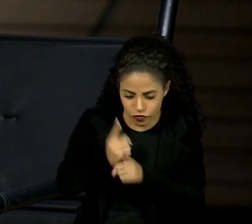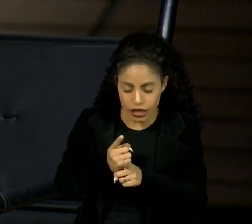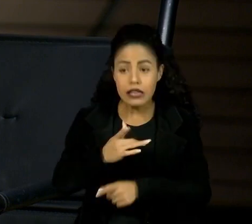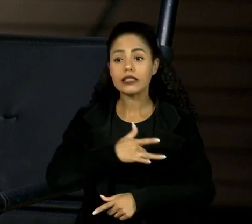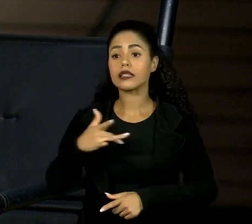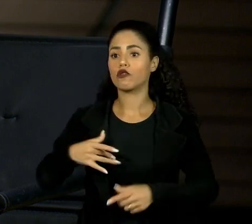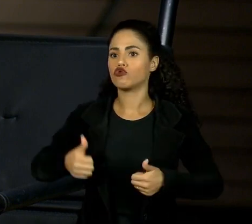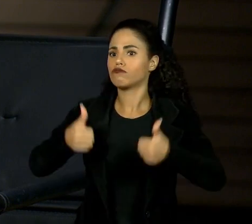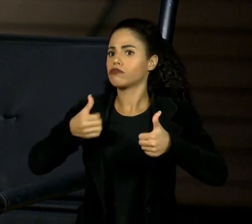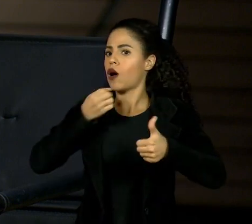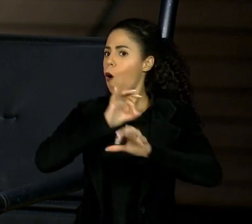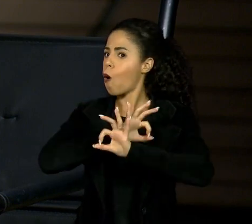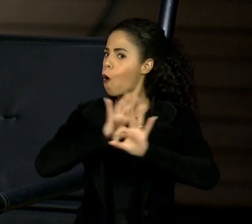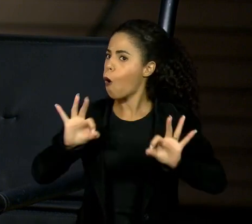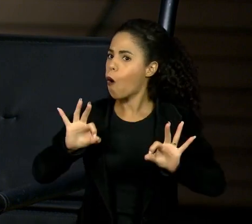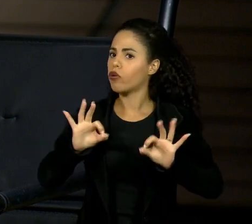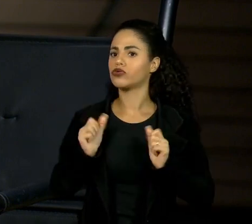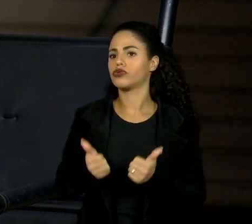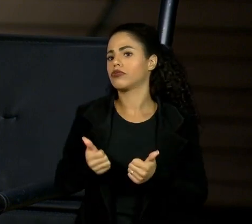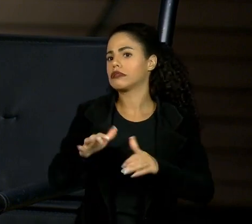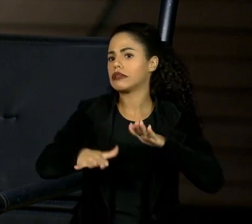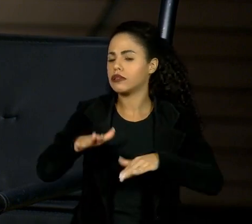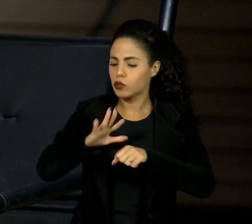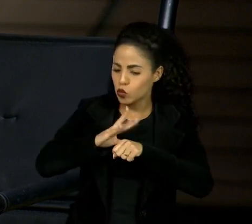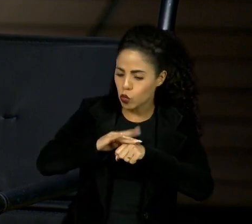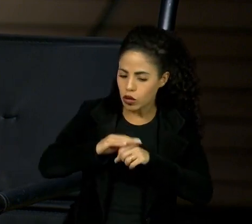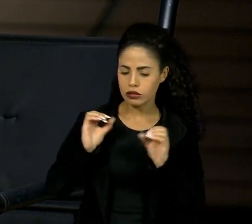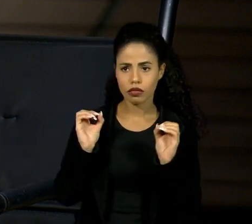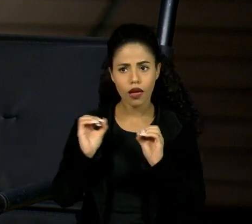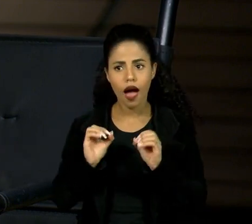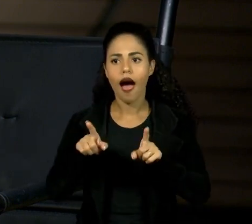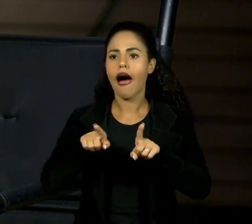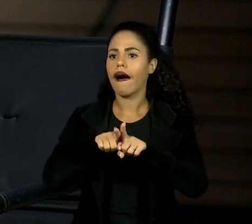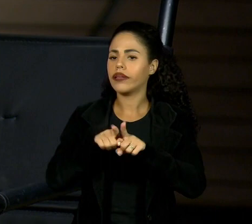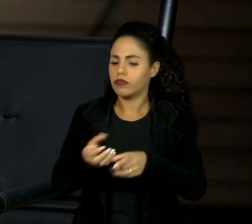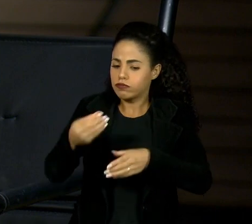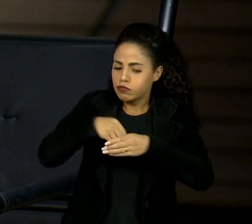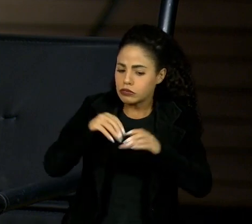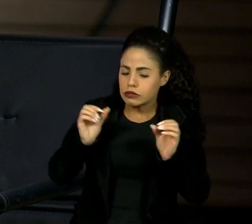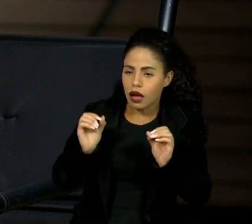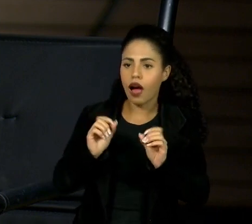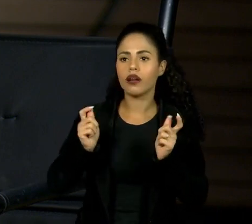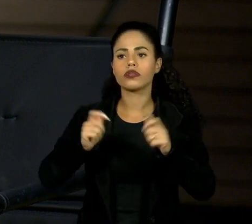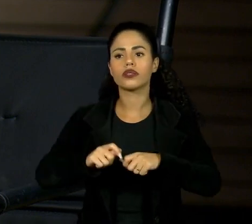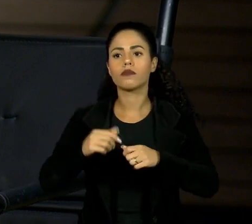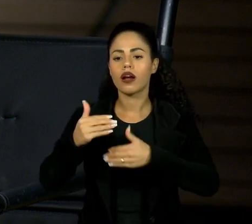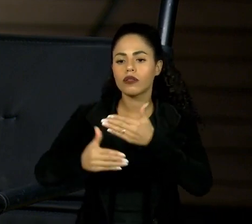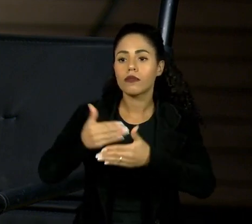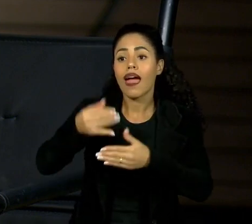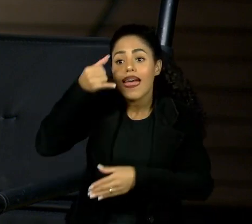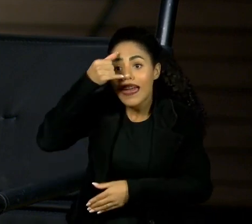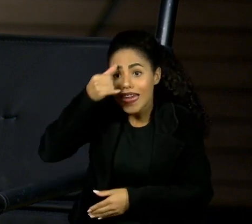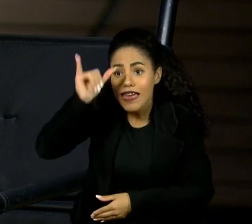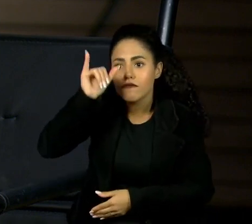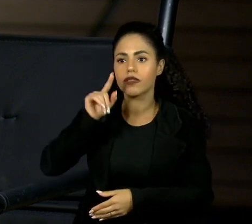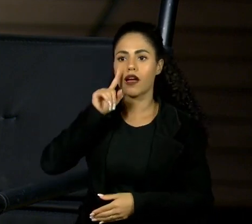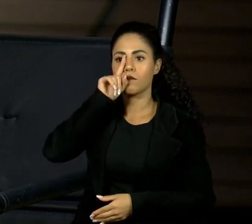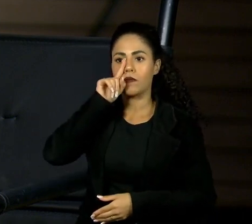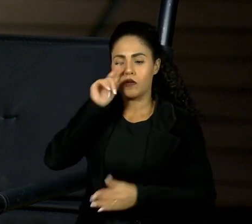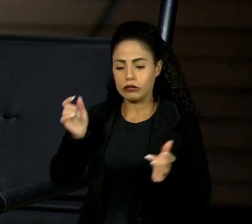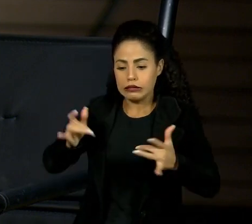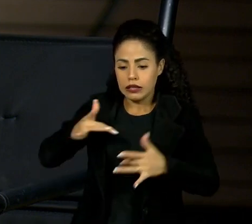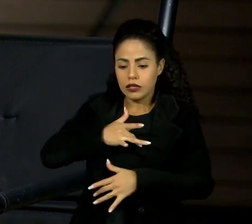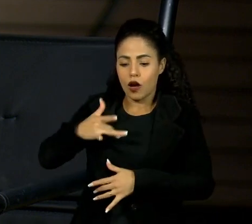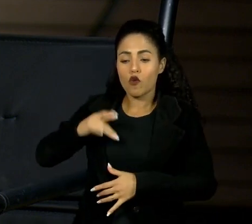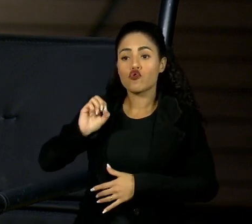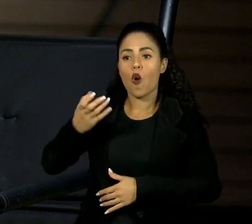tenha uma saúde plena, não tenha nenhuma intercorrência, uma comorbidade que possa levar um maior risco para ela ou para o bebê.